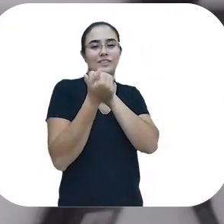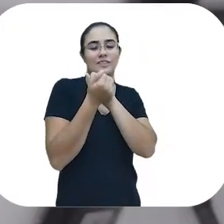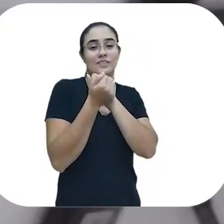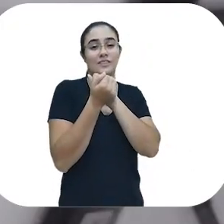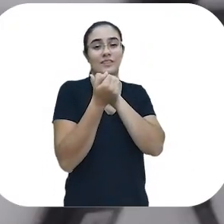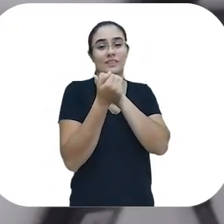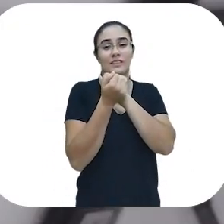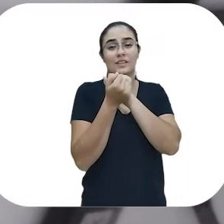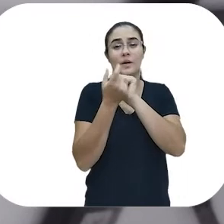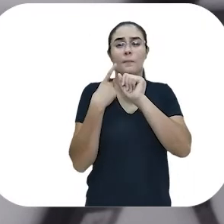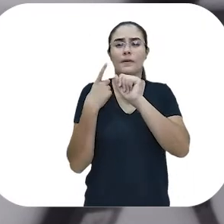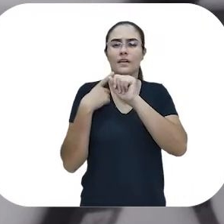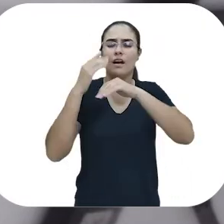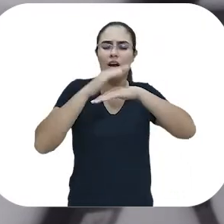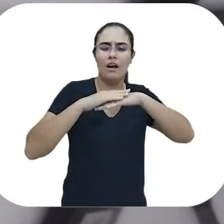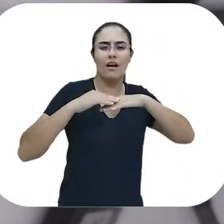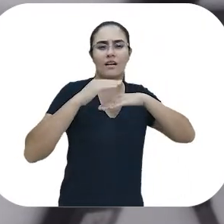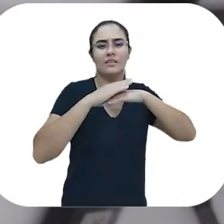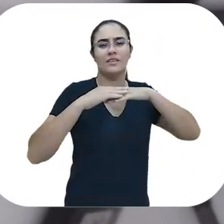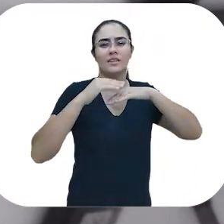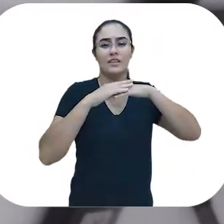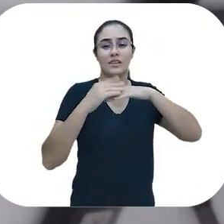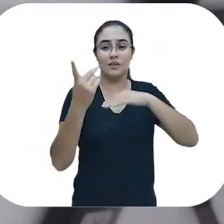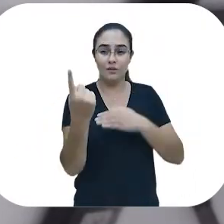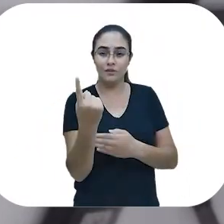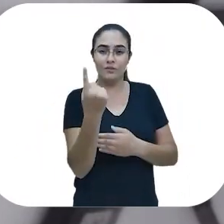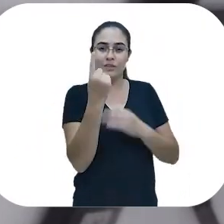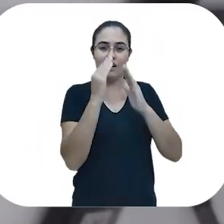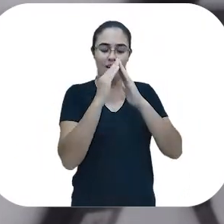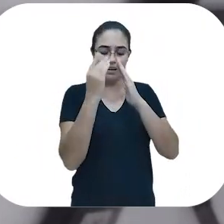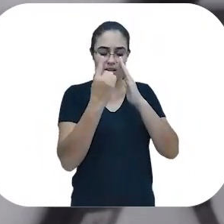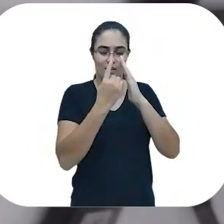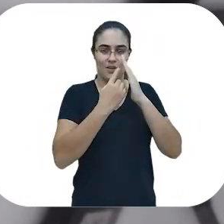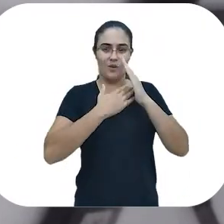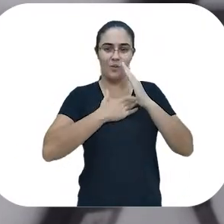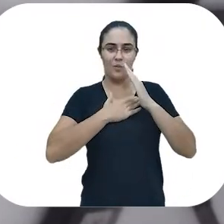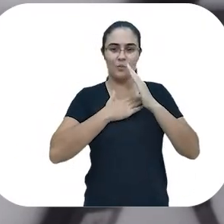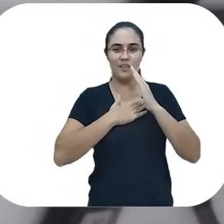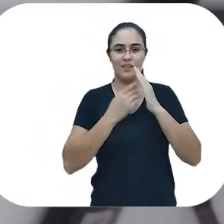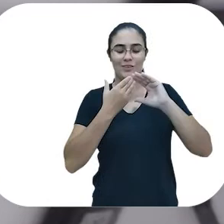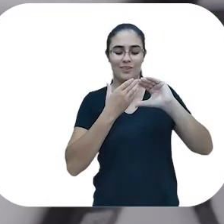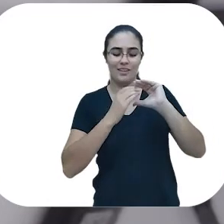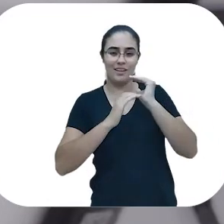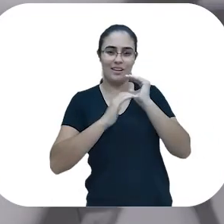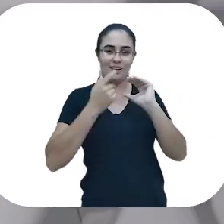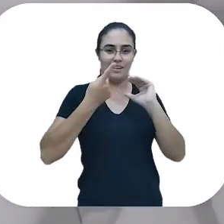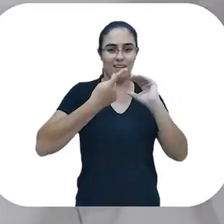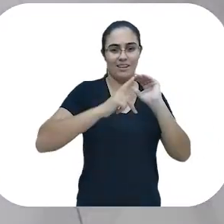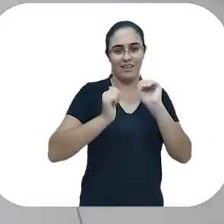Me acolhe e mora dentro dessa canção.